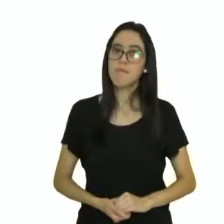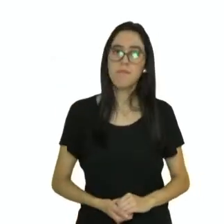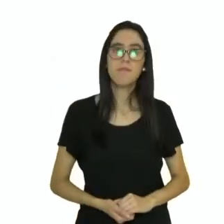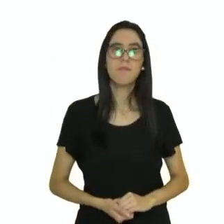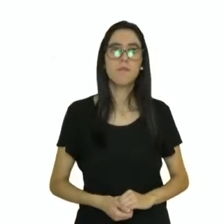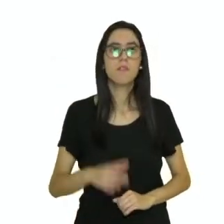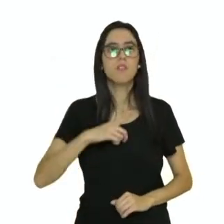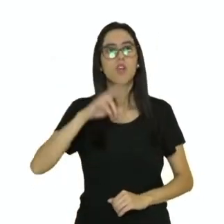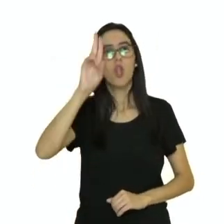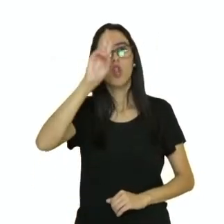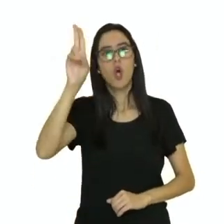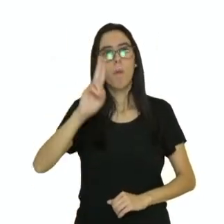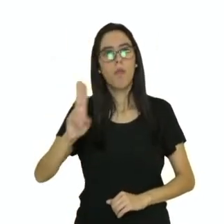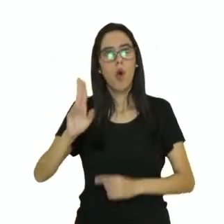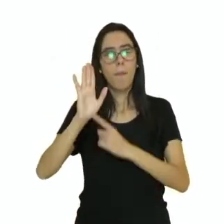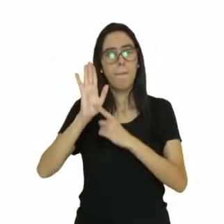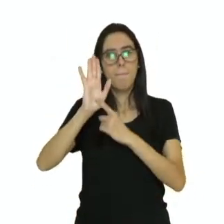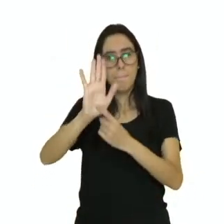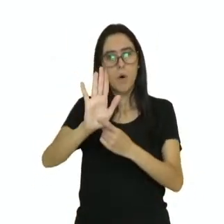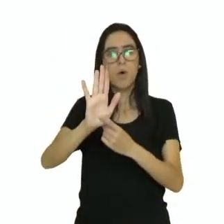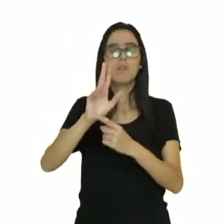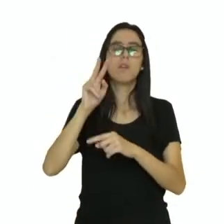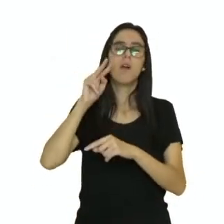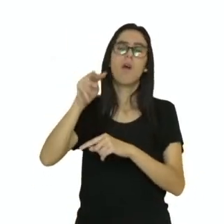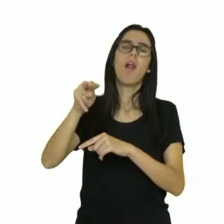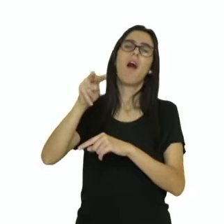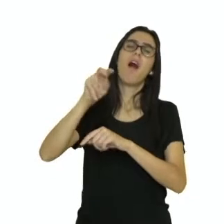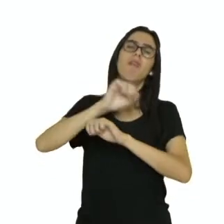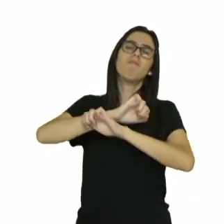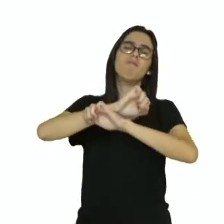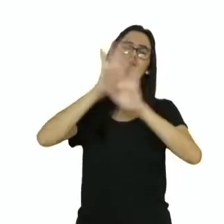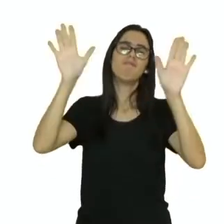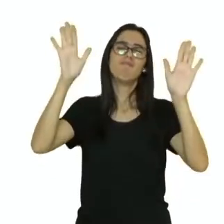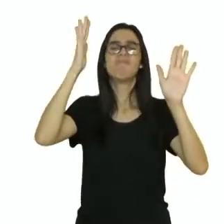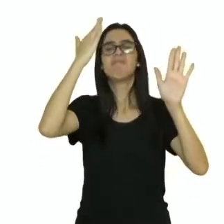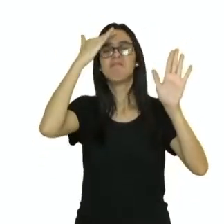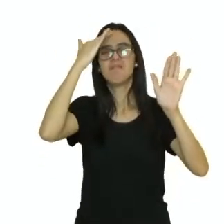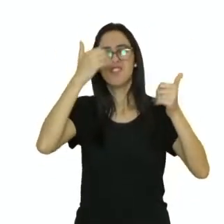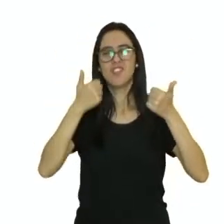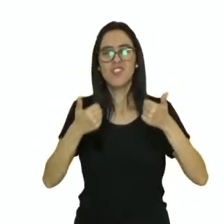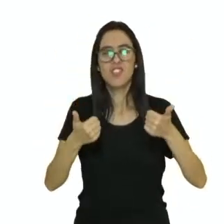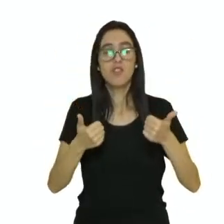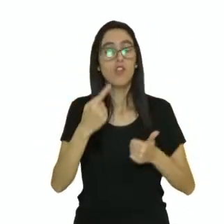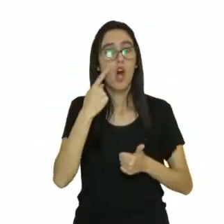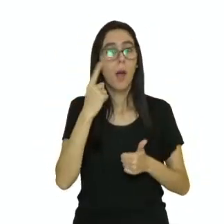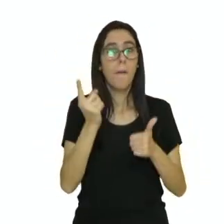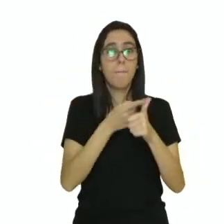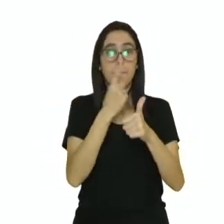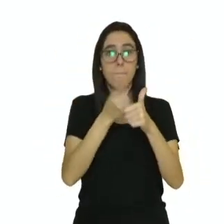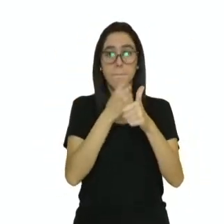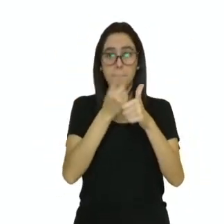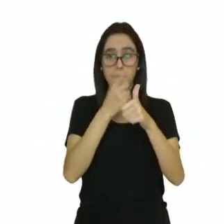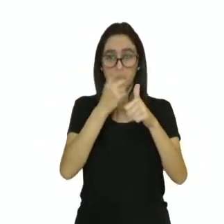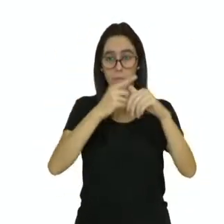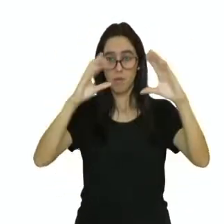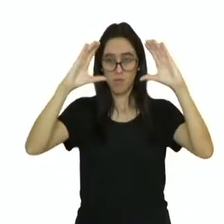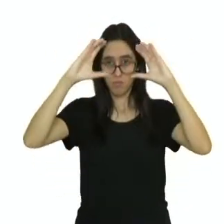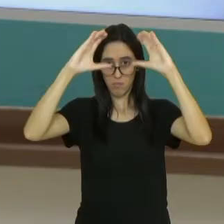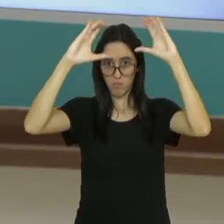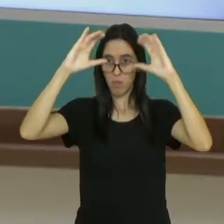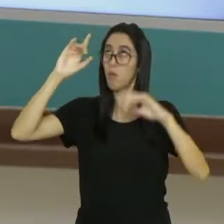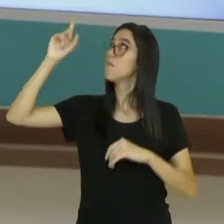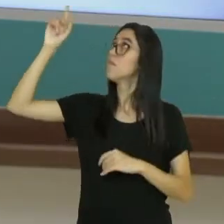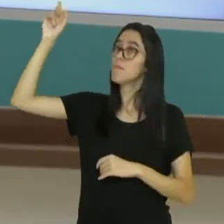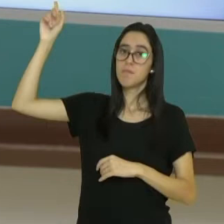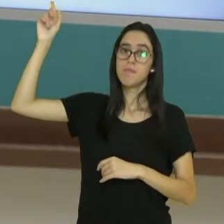os nomes ali para nós e fica fácil da gente compreender, né? Então, na primeira imagem aqui do nosso planeta, nós vamos ter